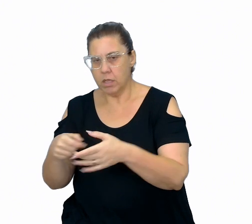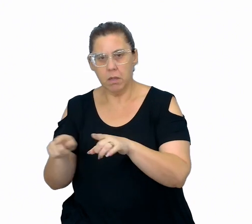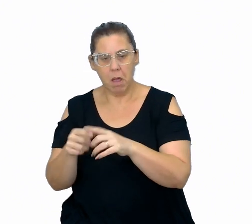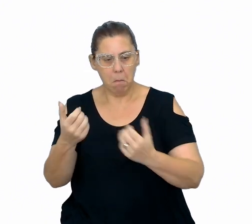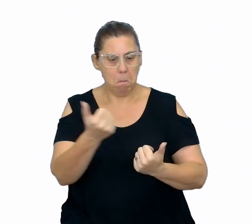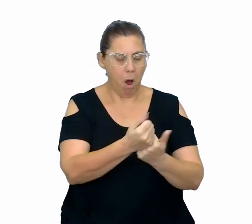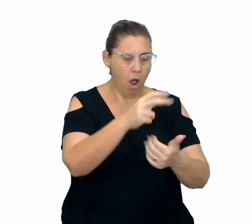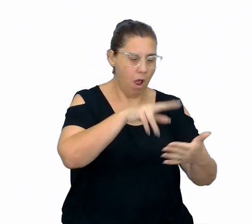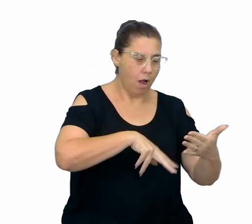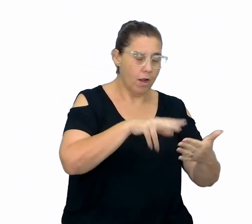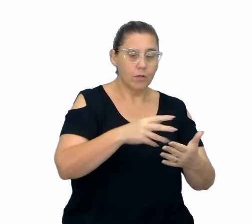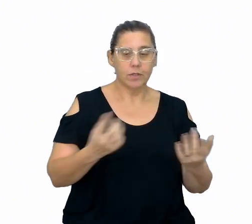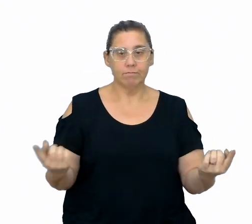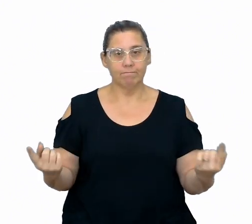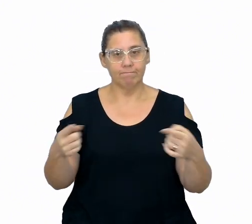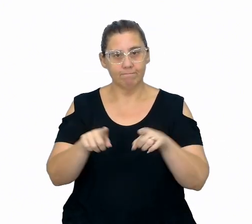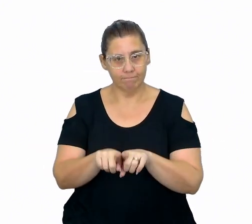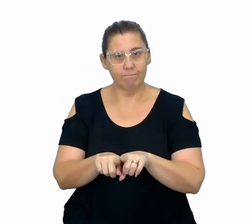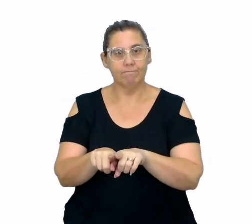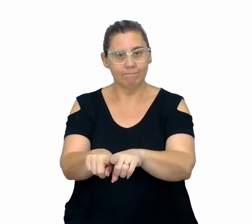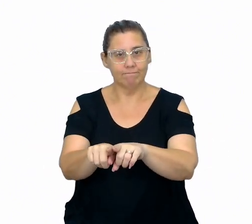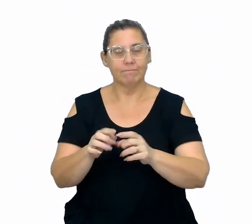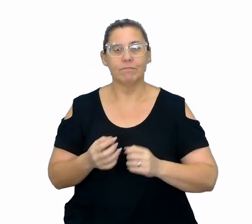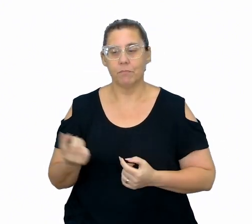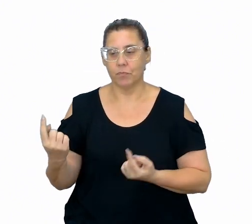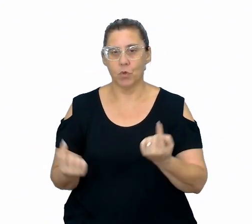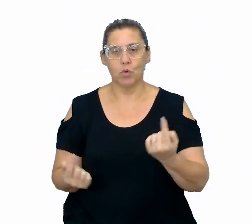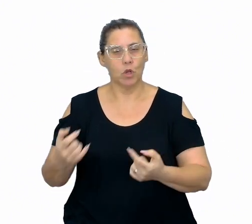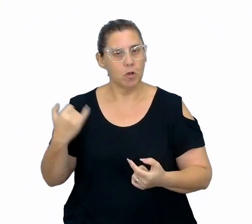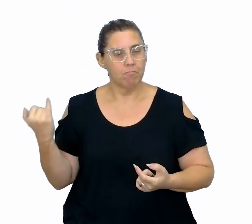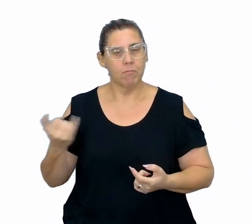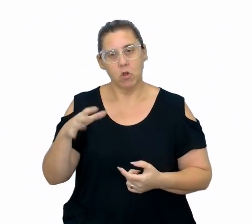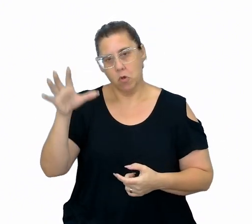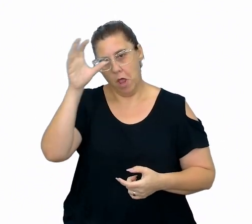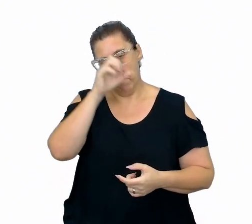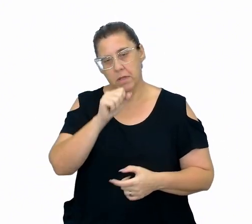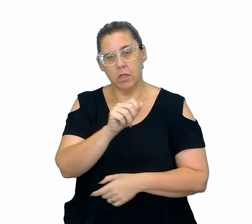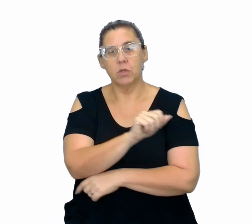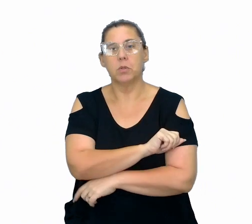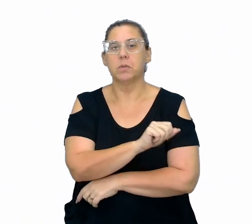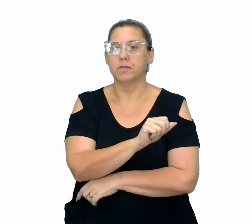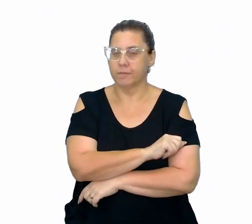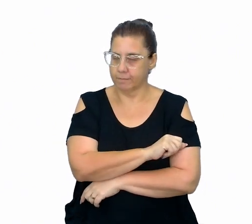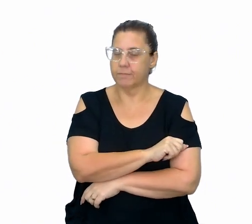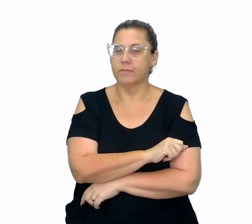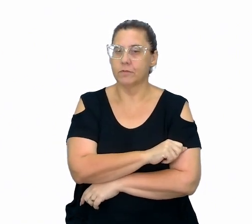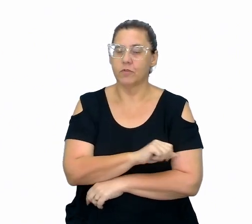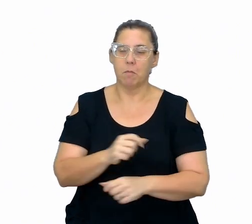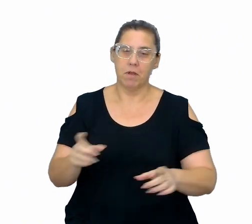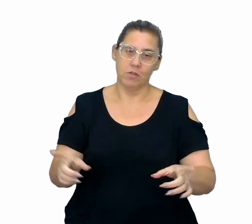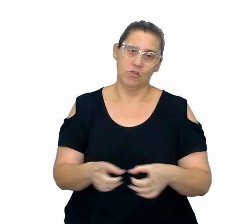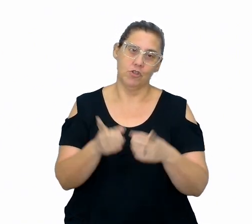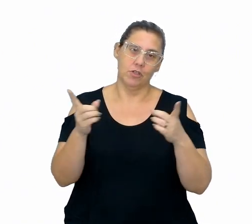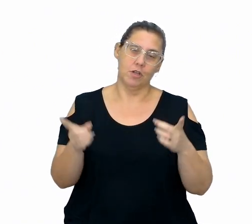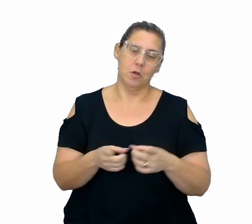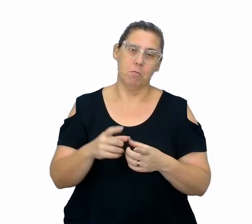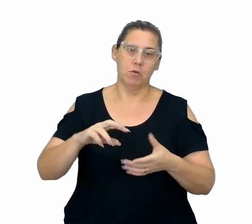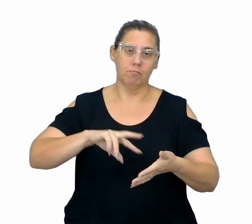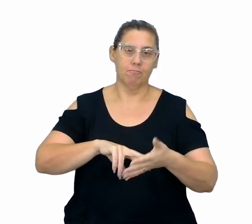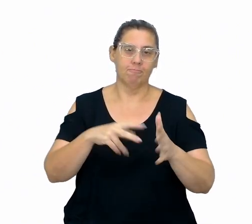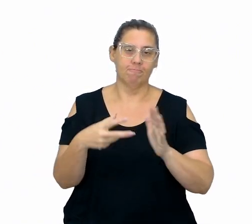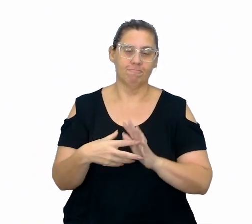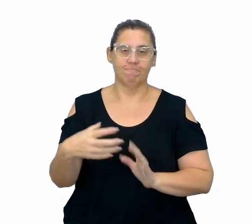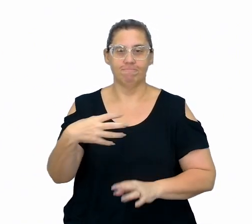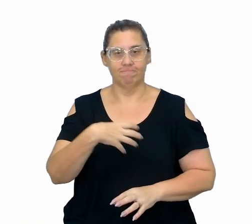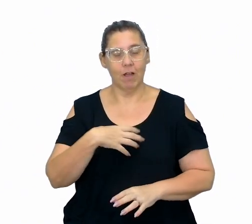Dessa forma, as atividades ganham mais significado e o aprendizado dos estudantes se torna mais dinâmico e mais significativo.